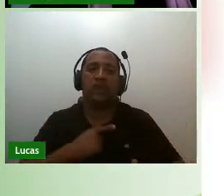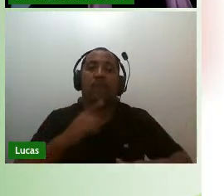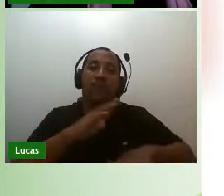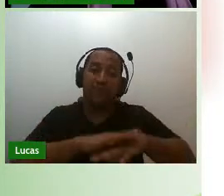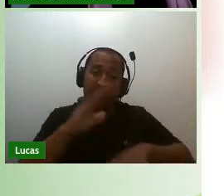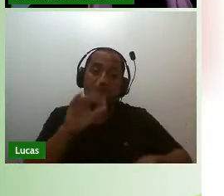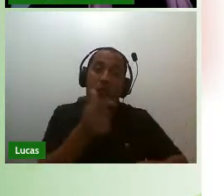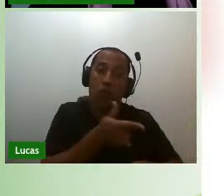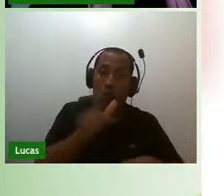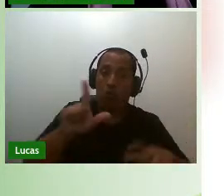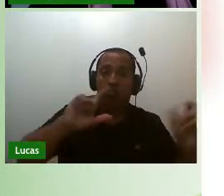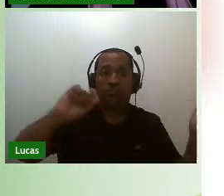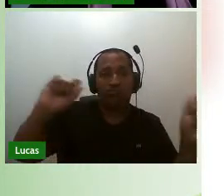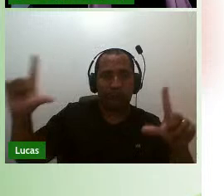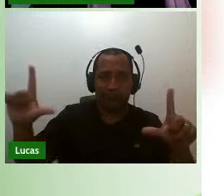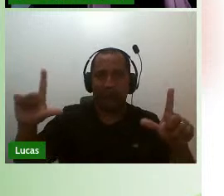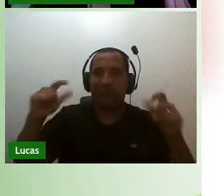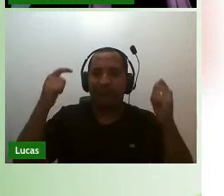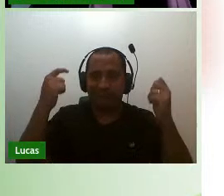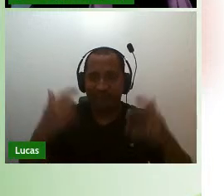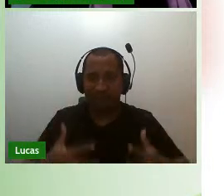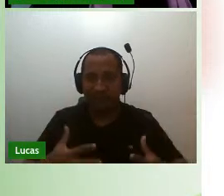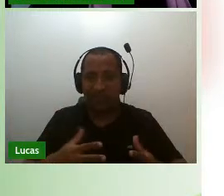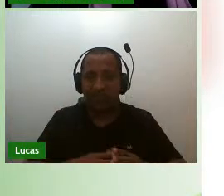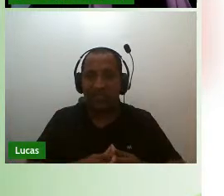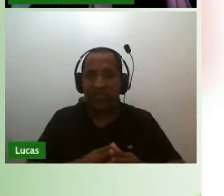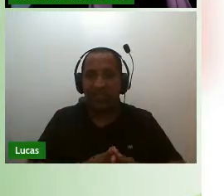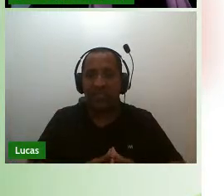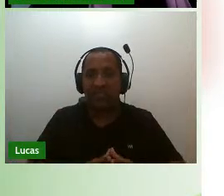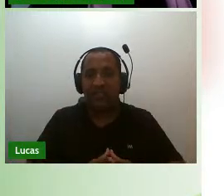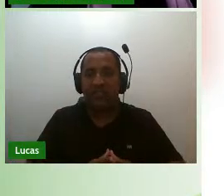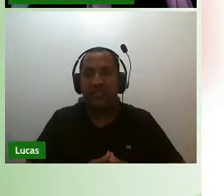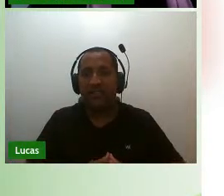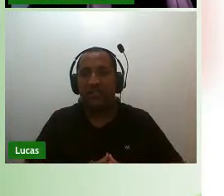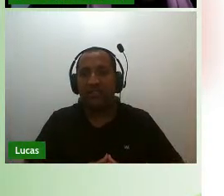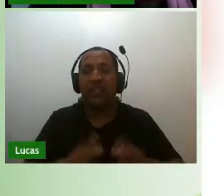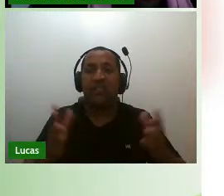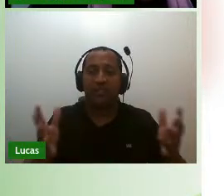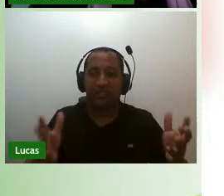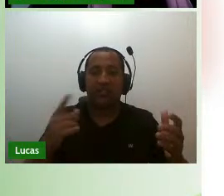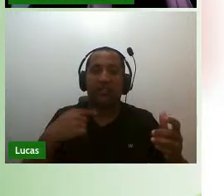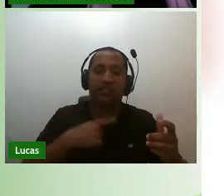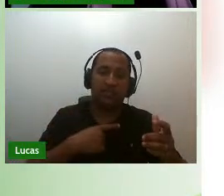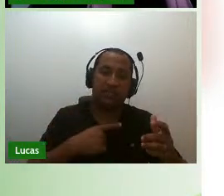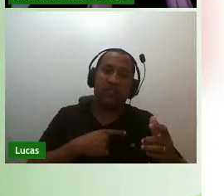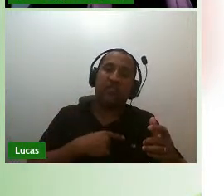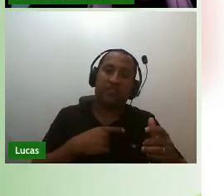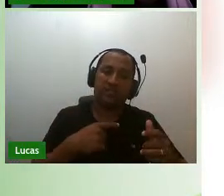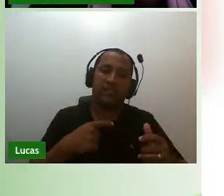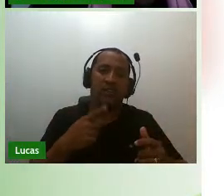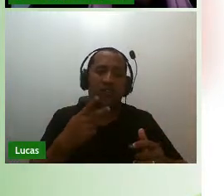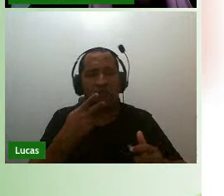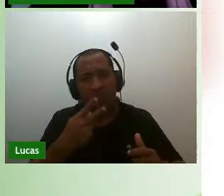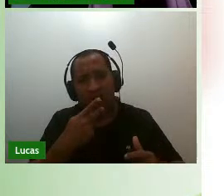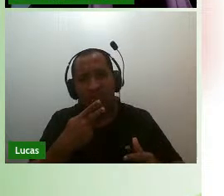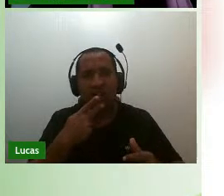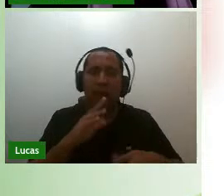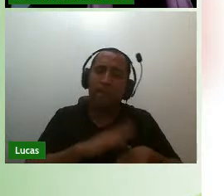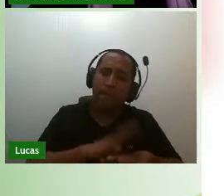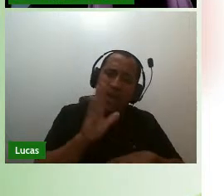próximo slide, pode colocar, que eu acho que ele simplifica muito bem, que é falar menos, ouvir